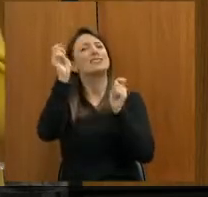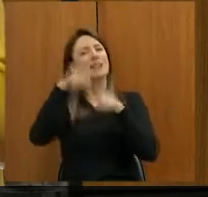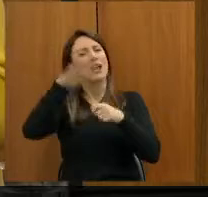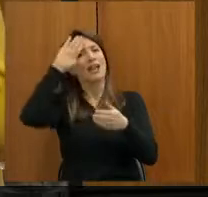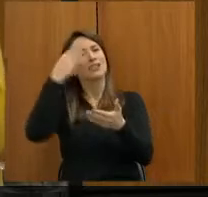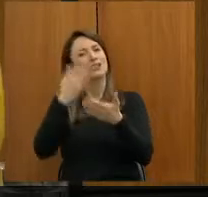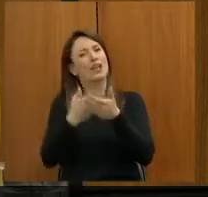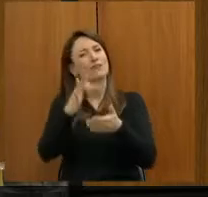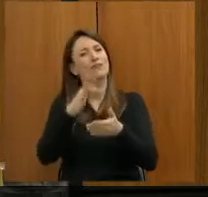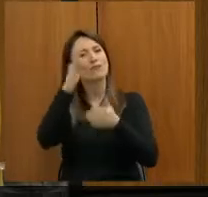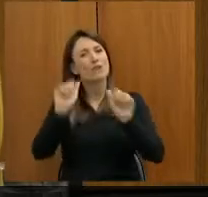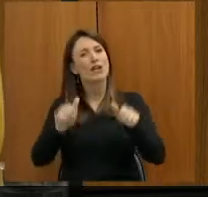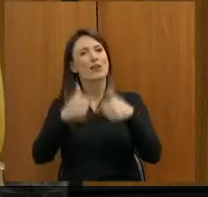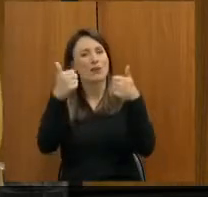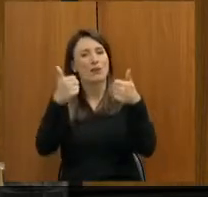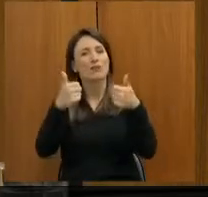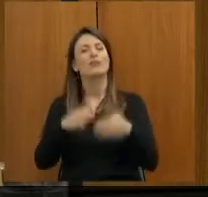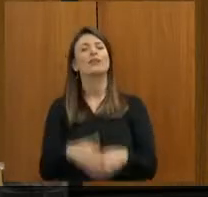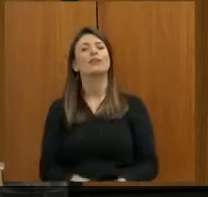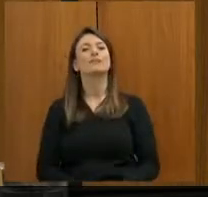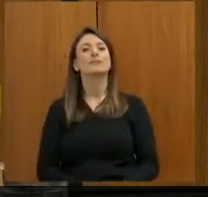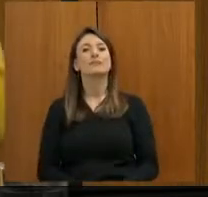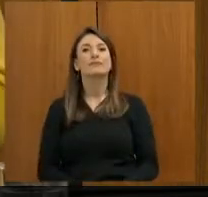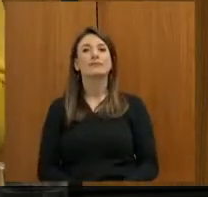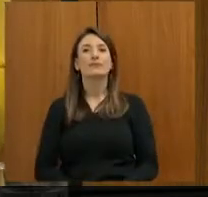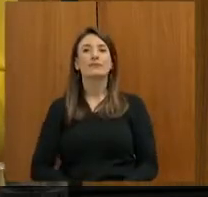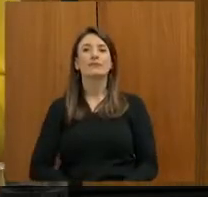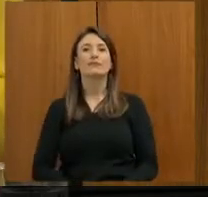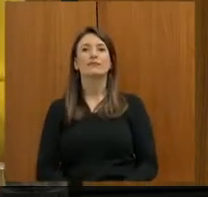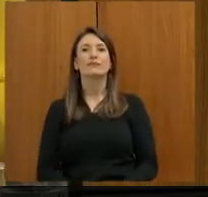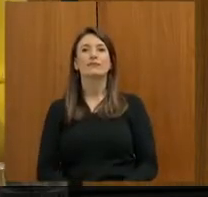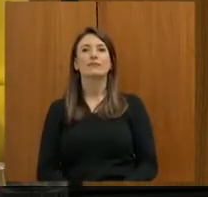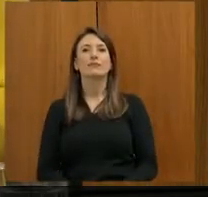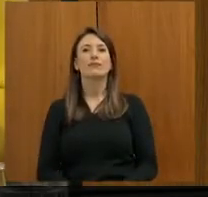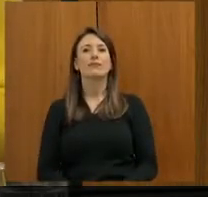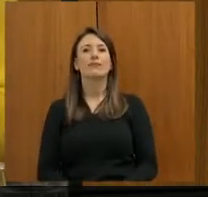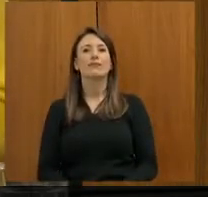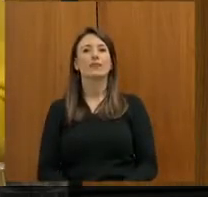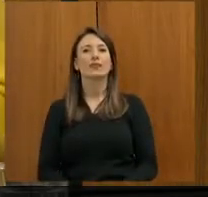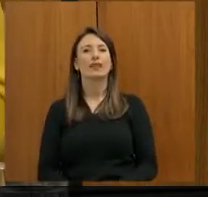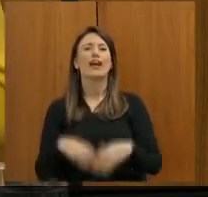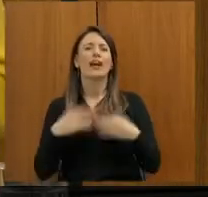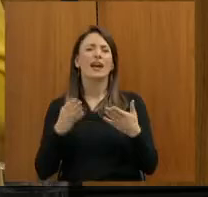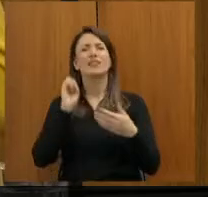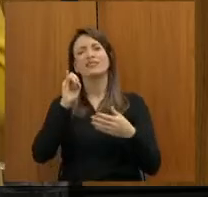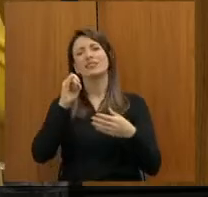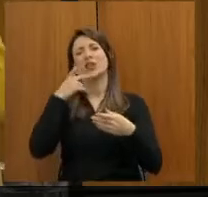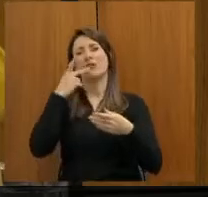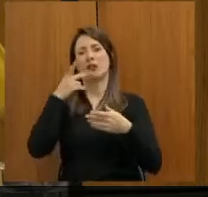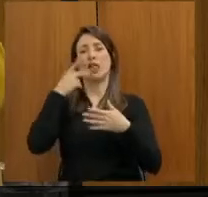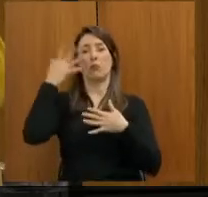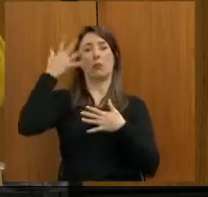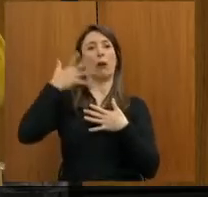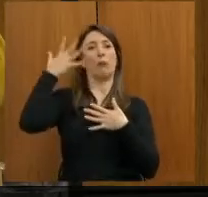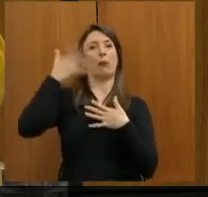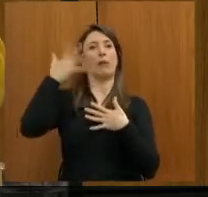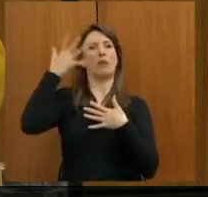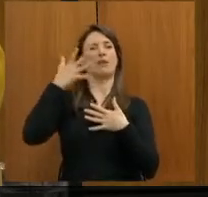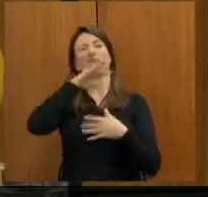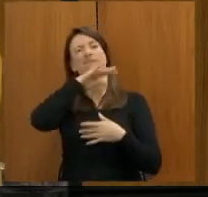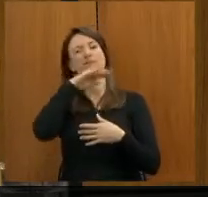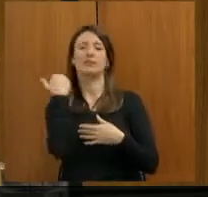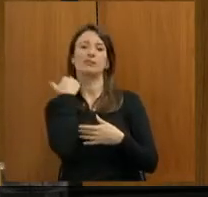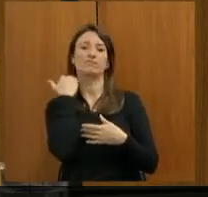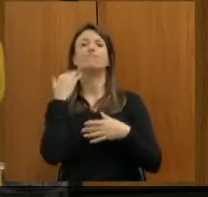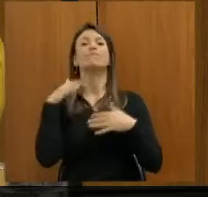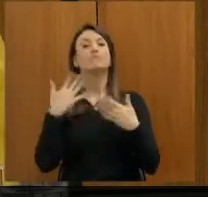favor e eu não quero ser cansativa com uma sala técnica mas eu